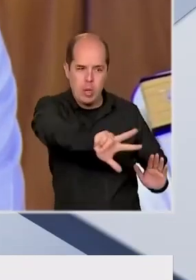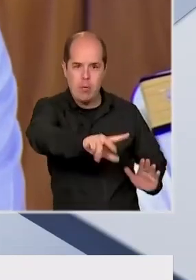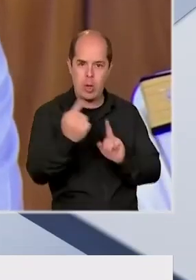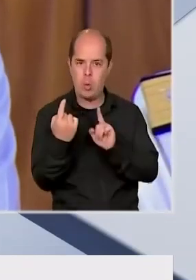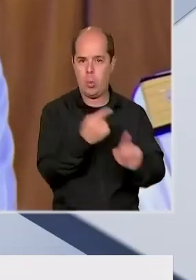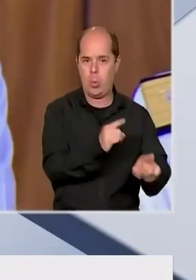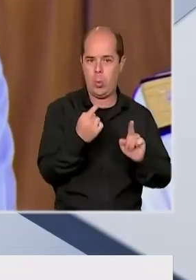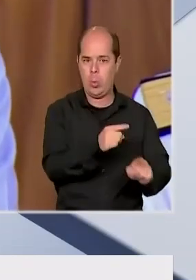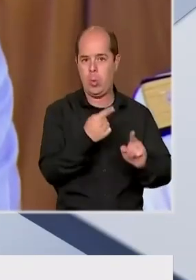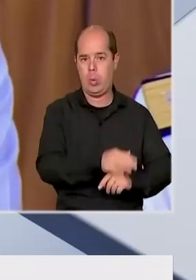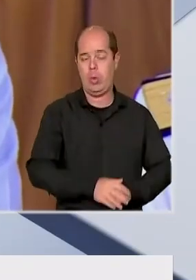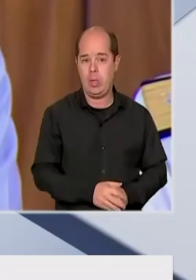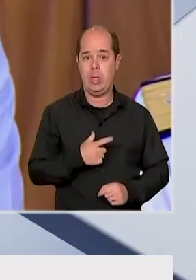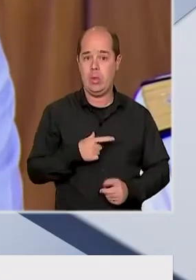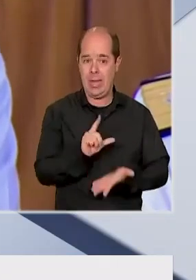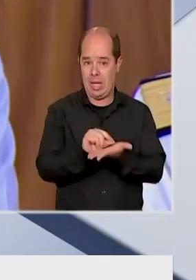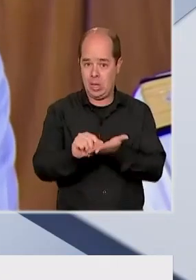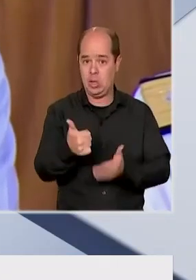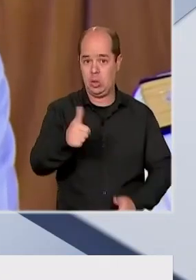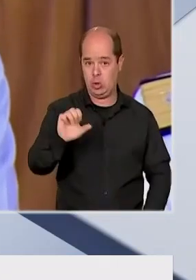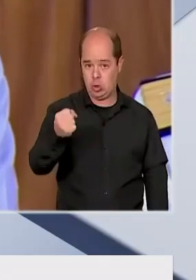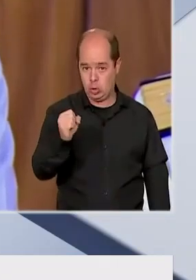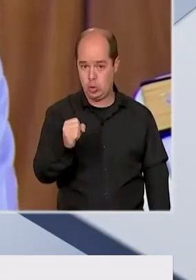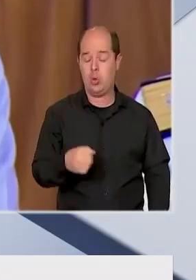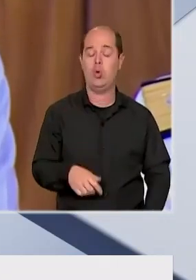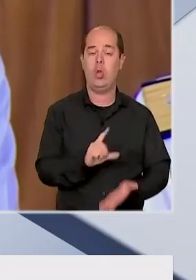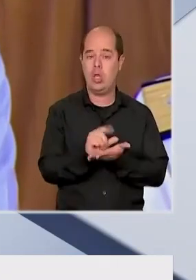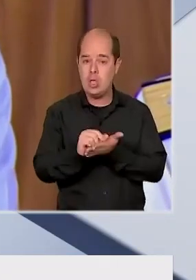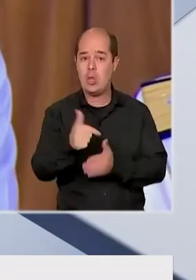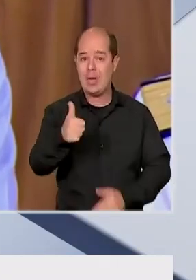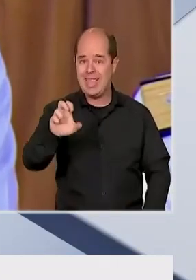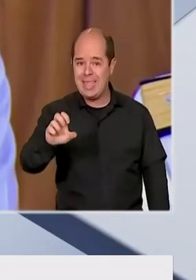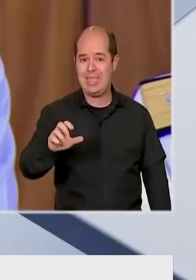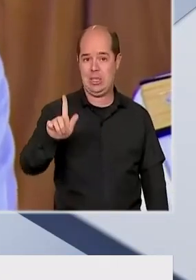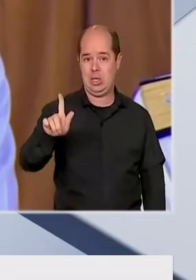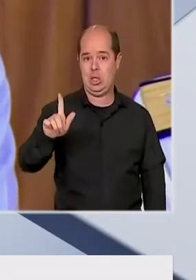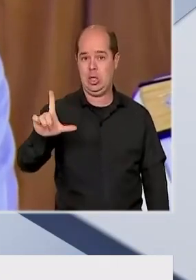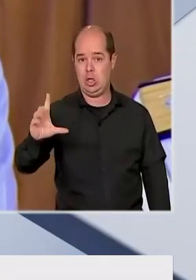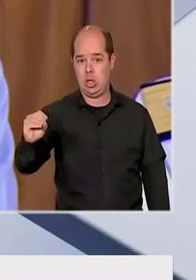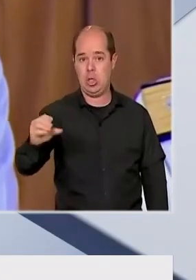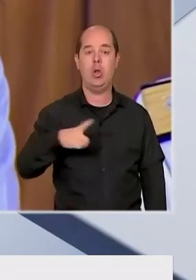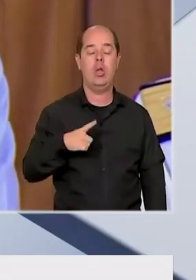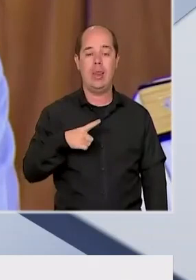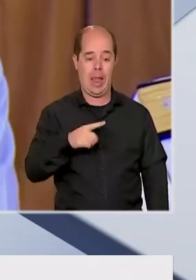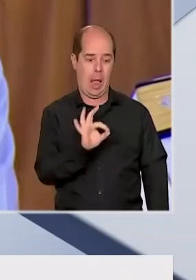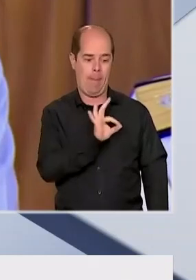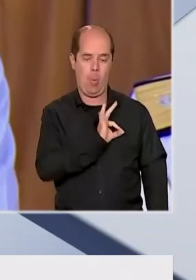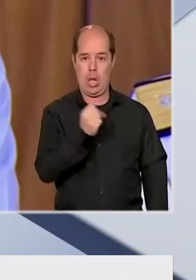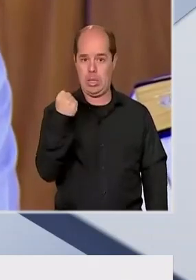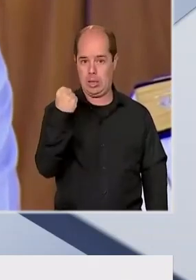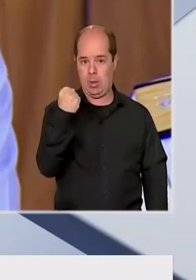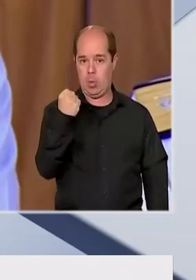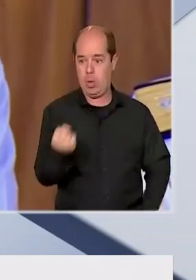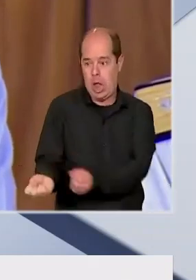também fazer abordagens e tentar identificar algum tipo de crime que seria cometido ou algum tipo de contribuição